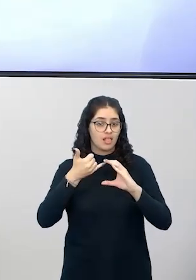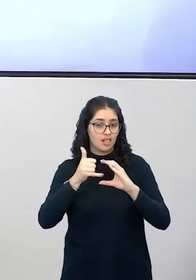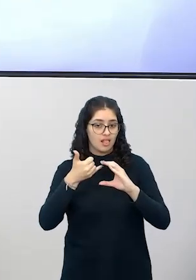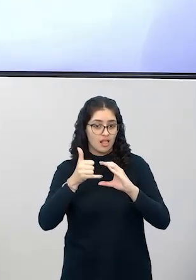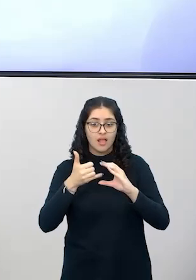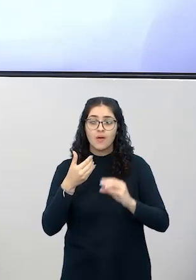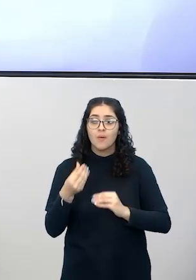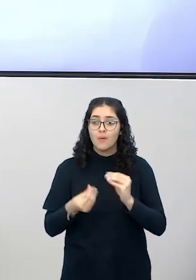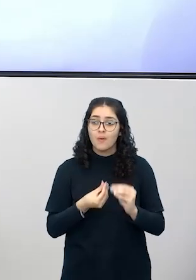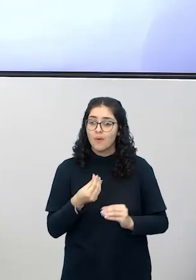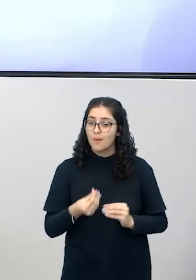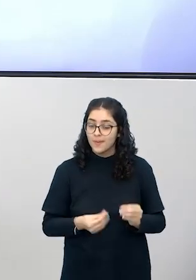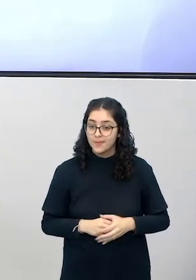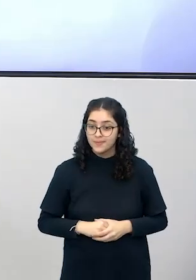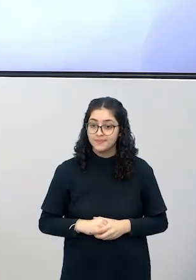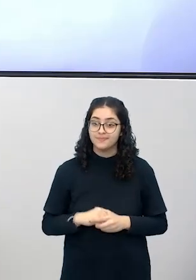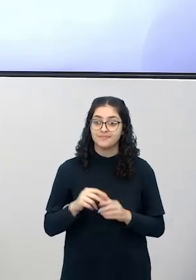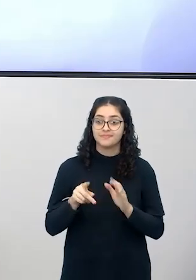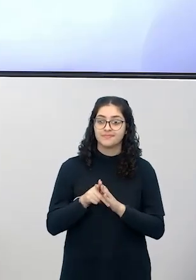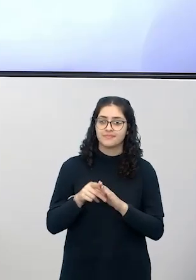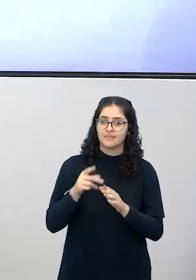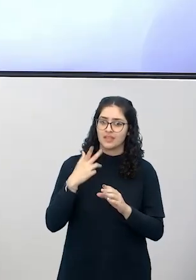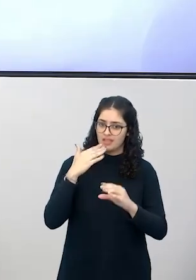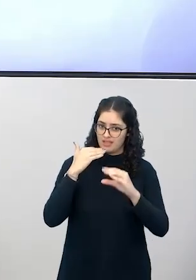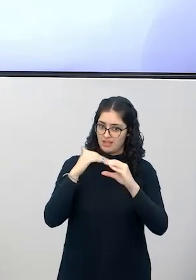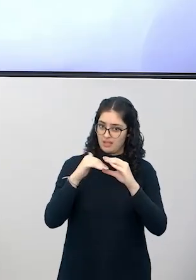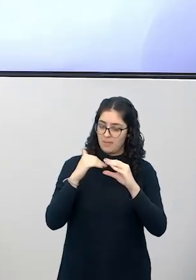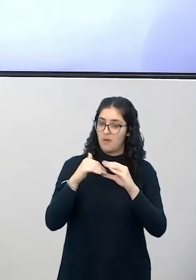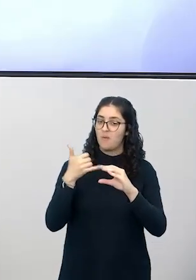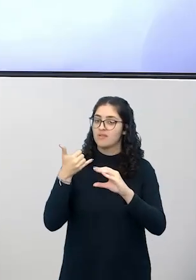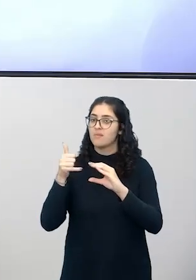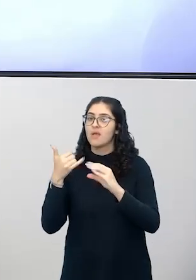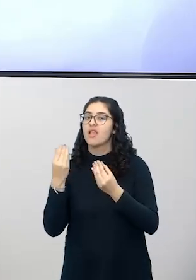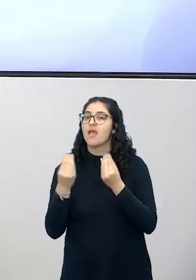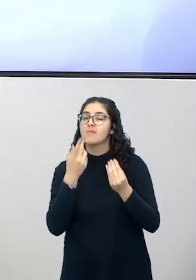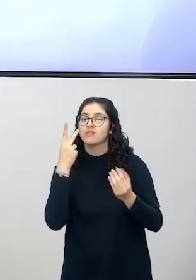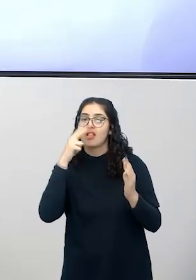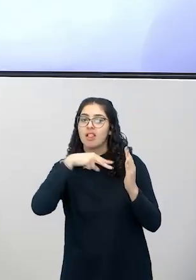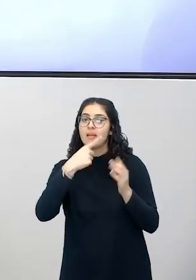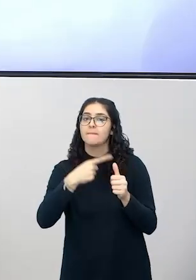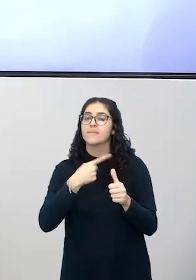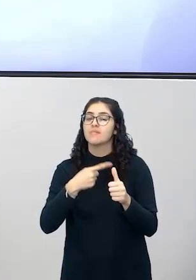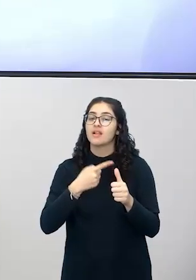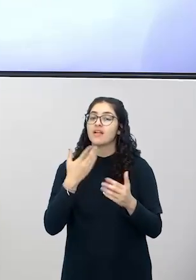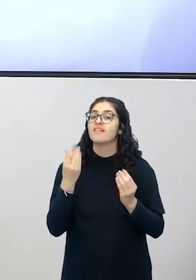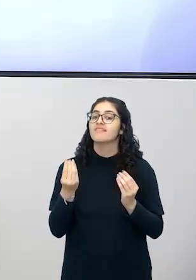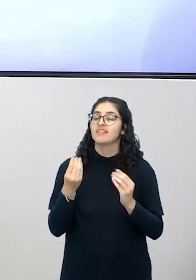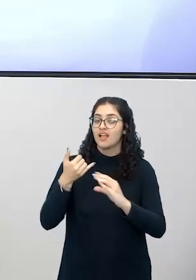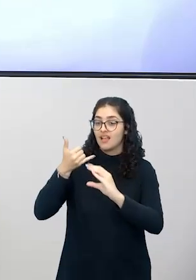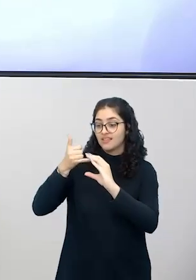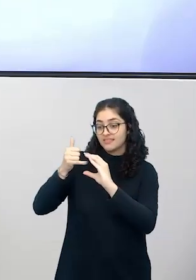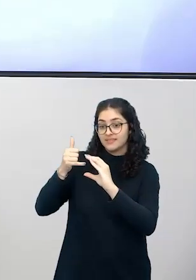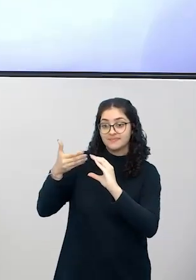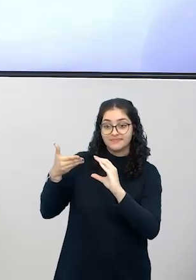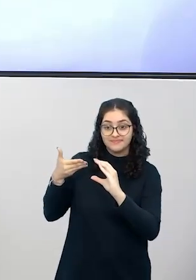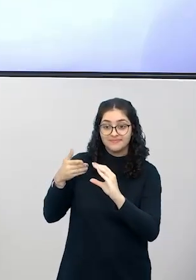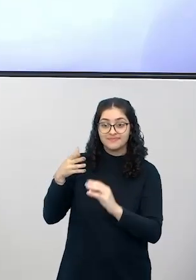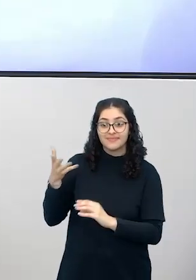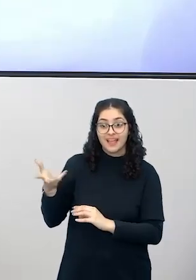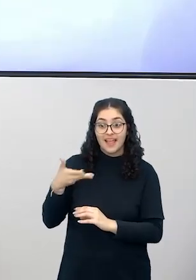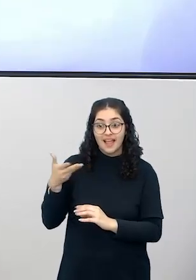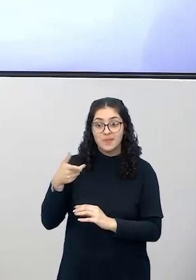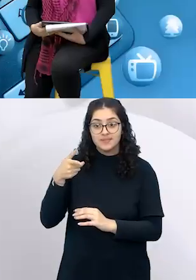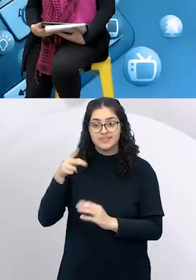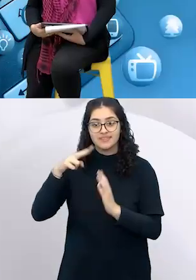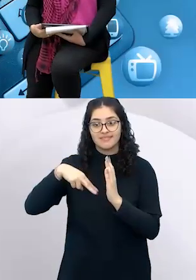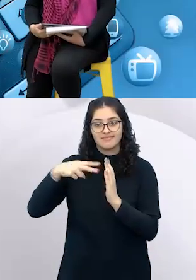a possibilidade do e-mail ser lido primeiro do que a mensagem do WhatsApp? a tendência é que se leia mais rapidamente, que